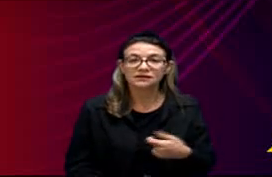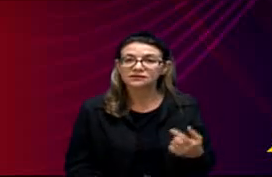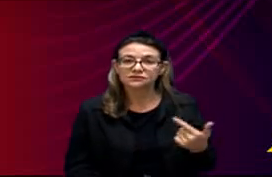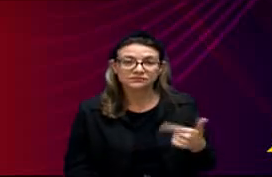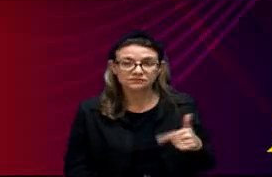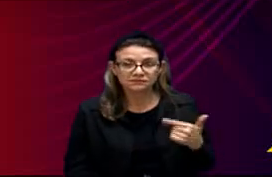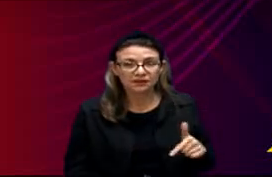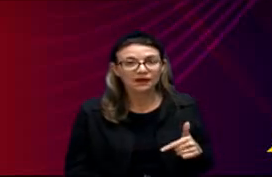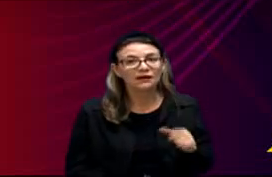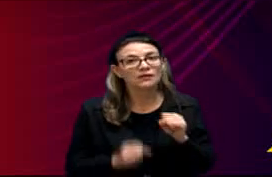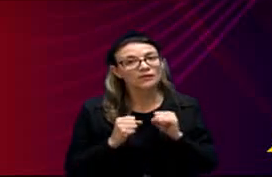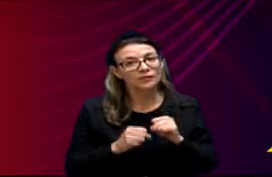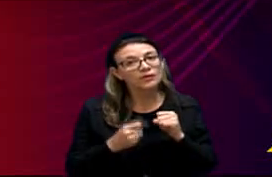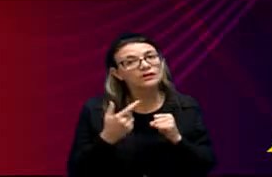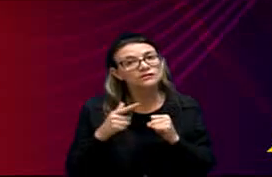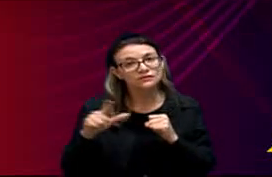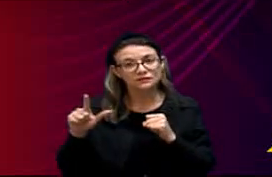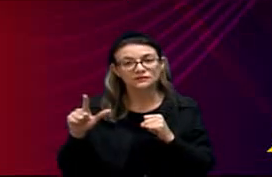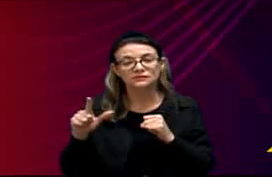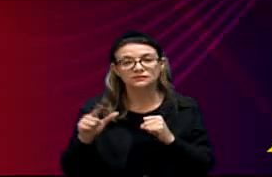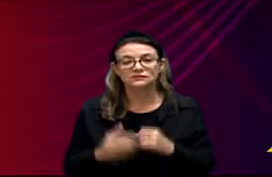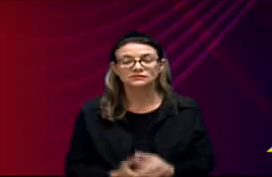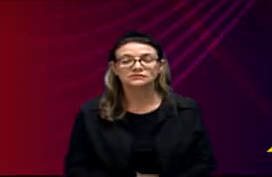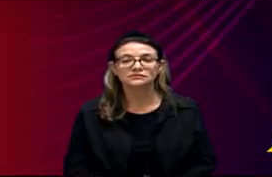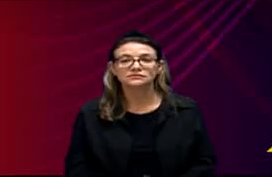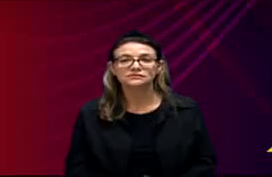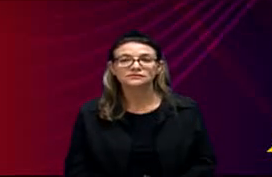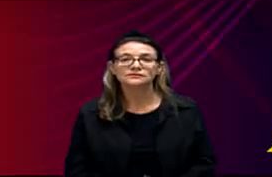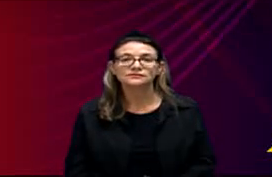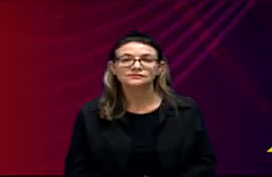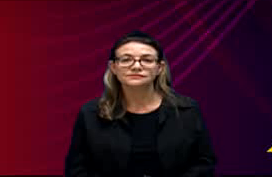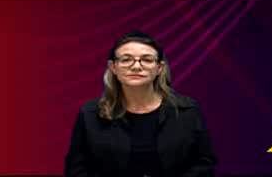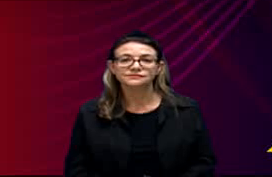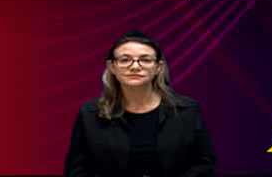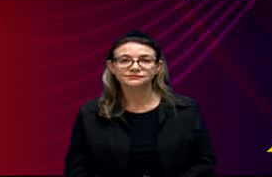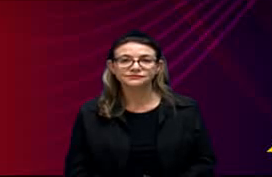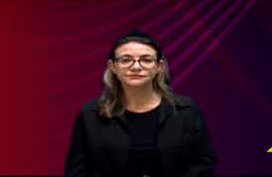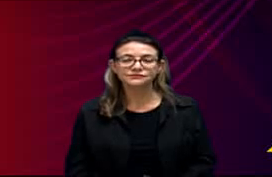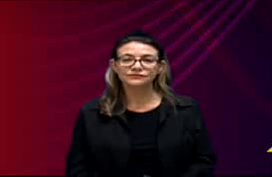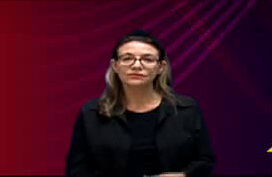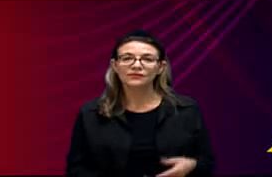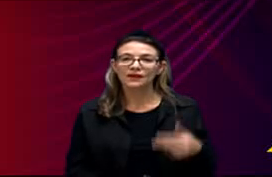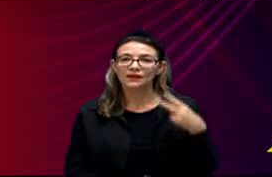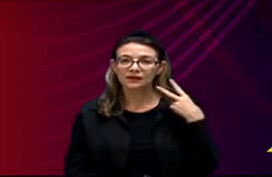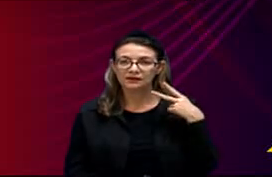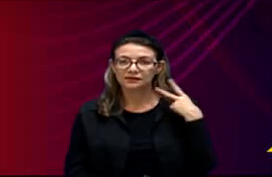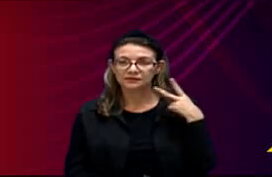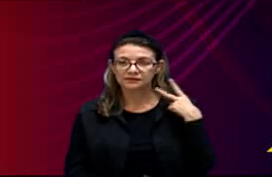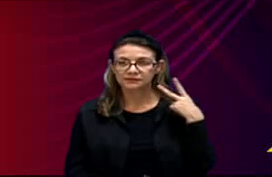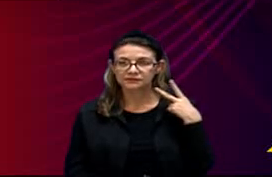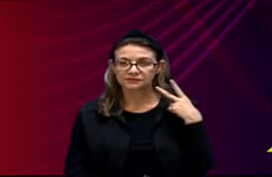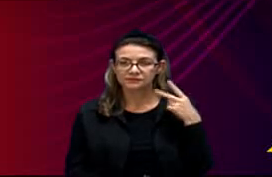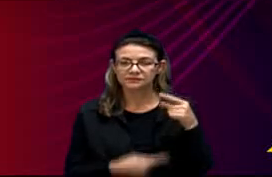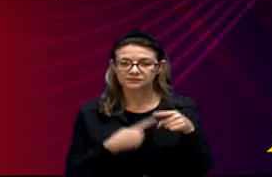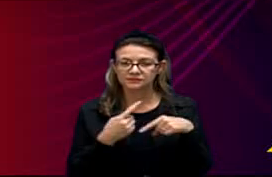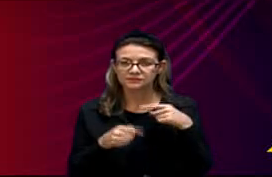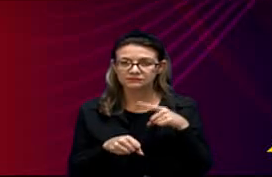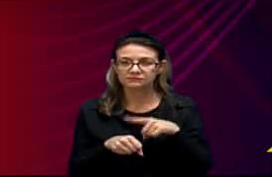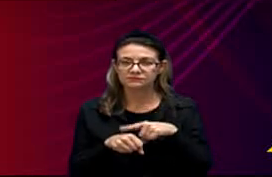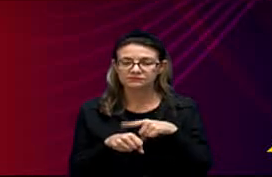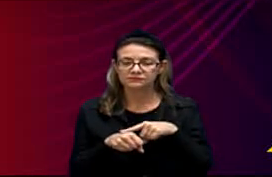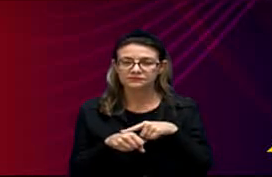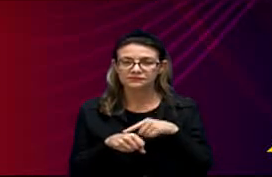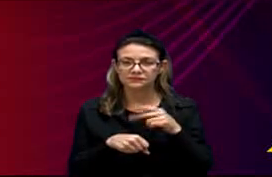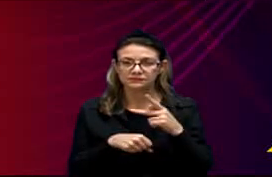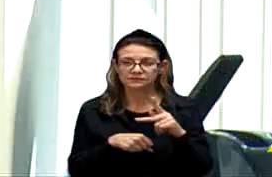vida da pessoa é isso que é solicitação exato e a gente fez essa denúncia não sei se o vereador vou reservar o tempo para que o vereador posso falar